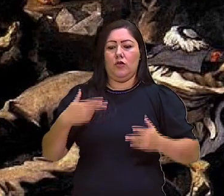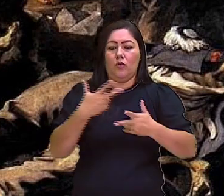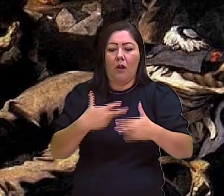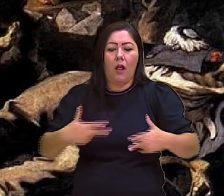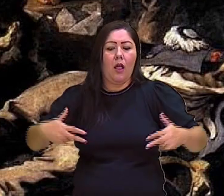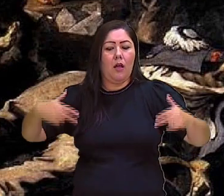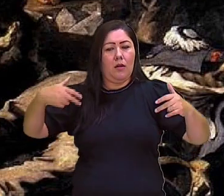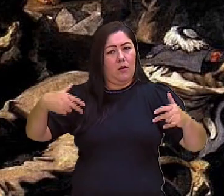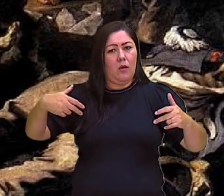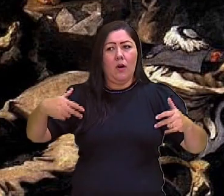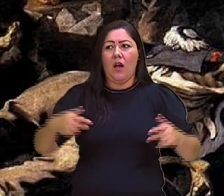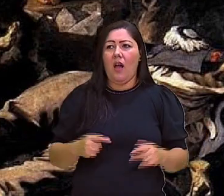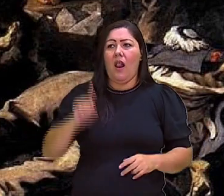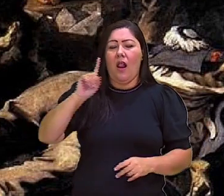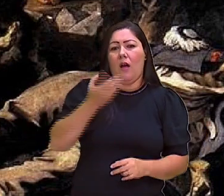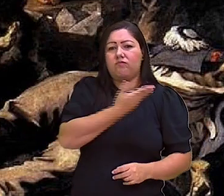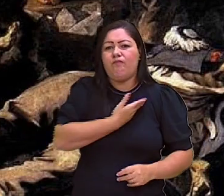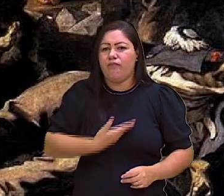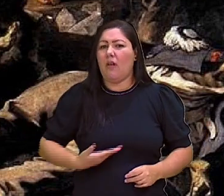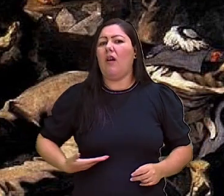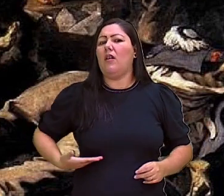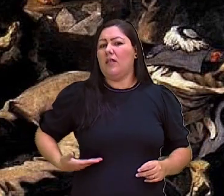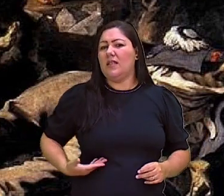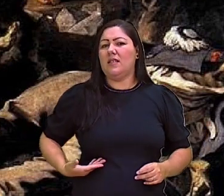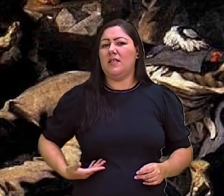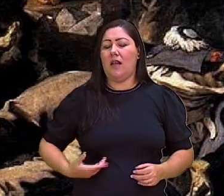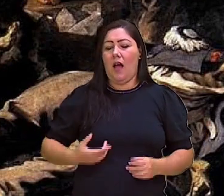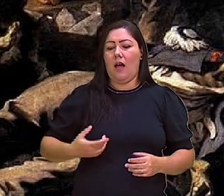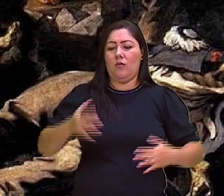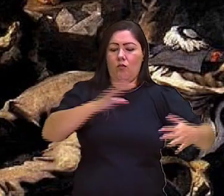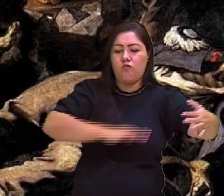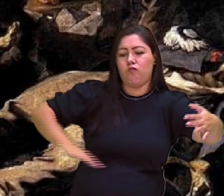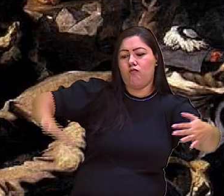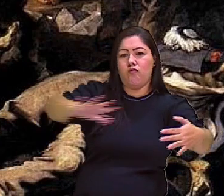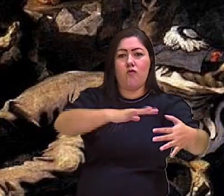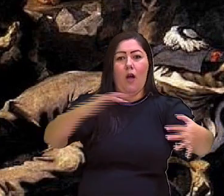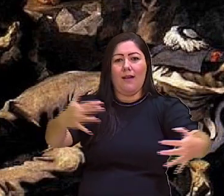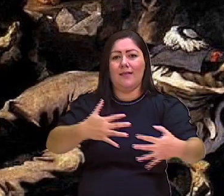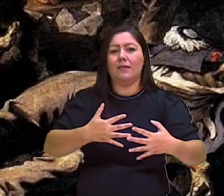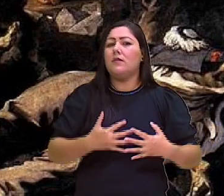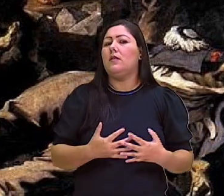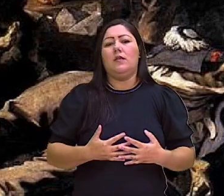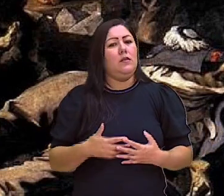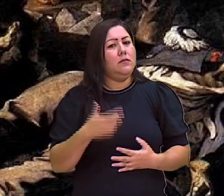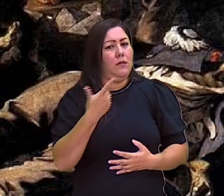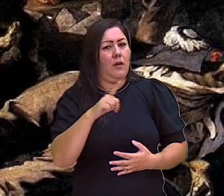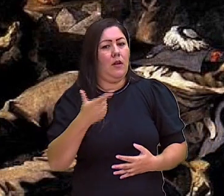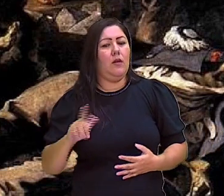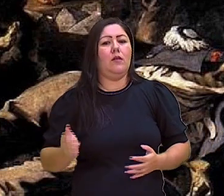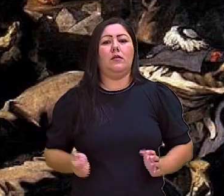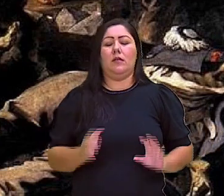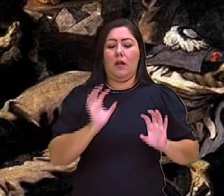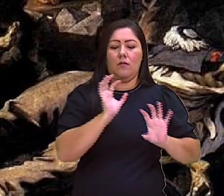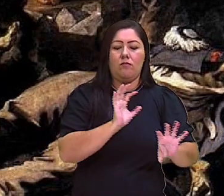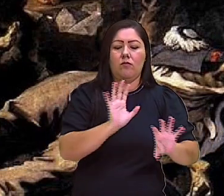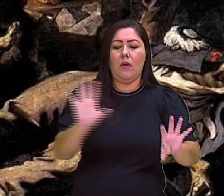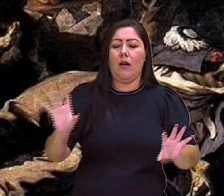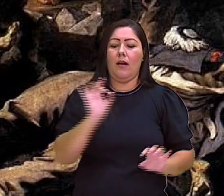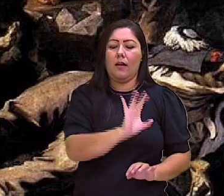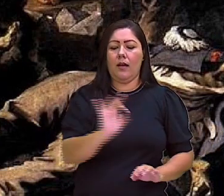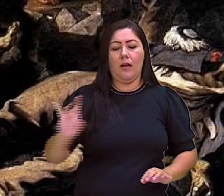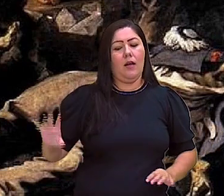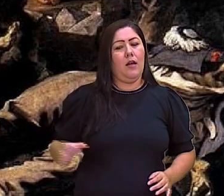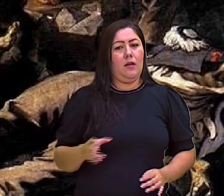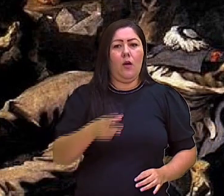ou ao Estado, como acontecia naquela época. Por isso que os revolucionários lutaram contra